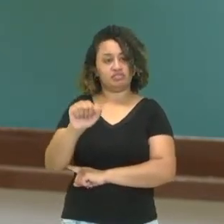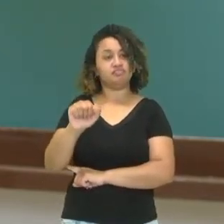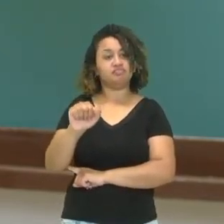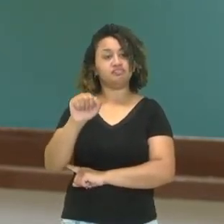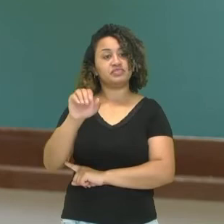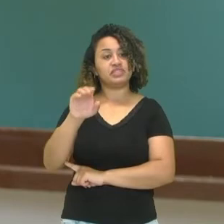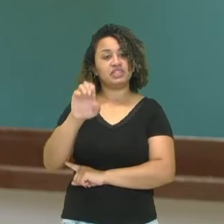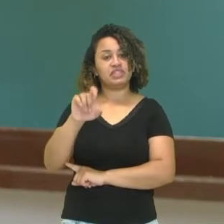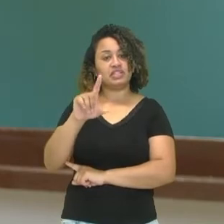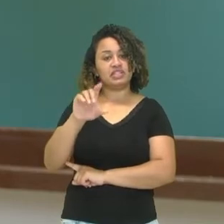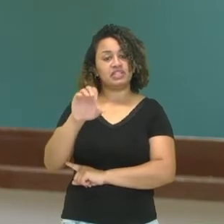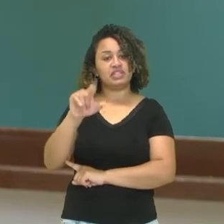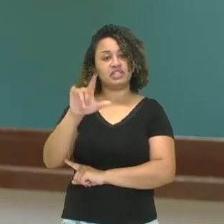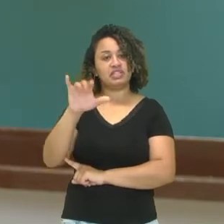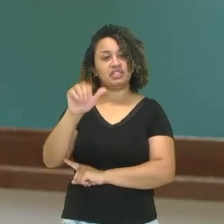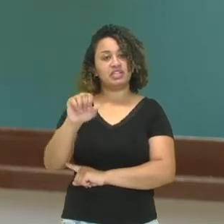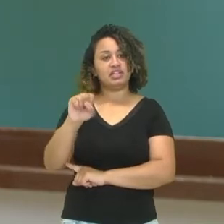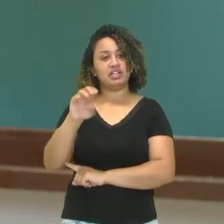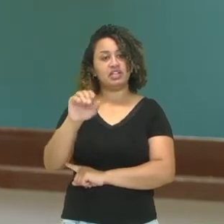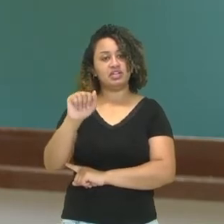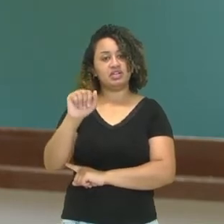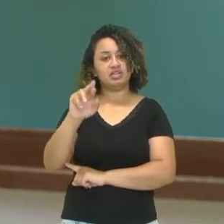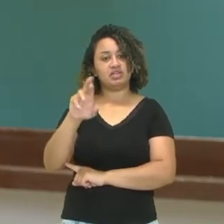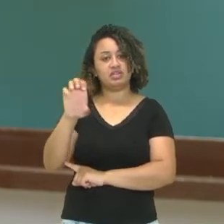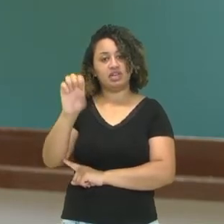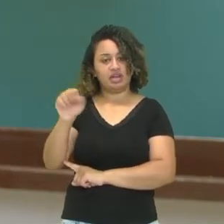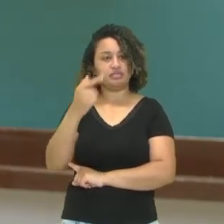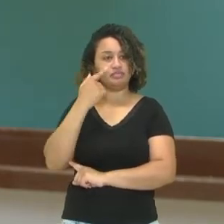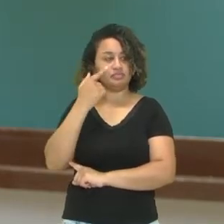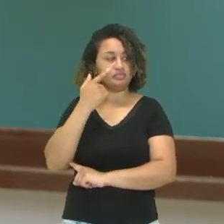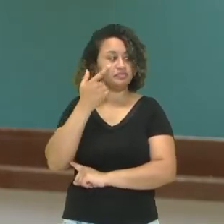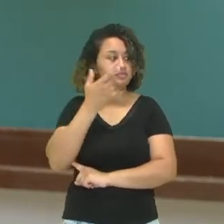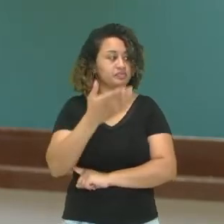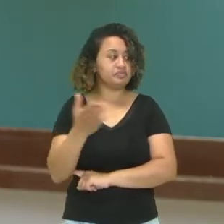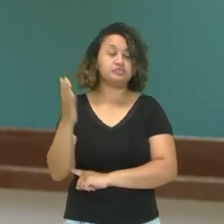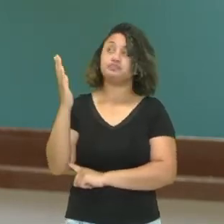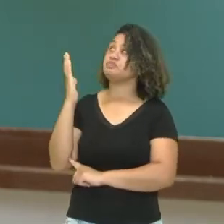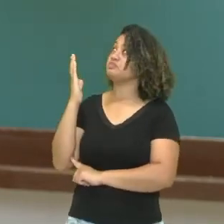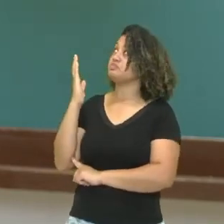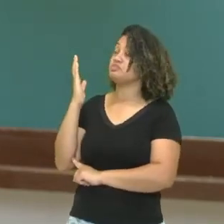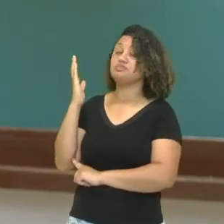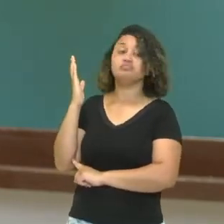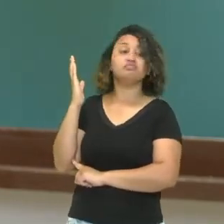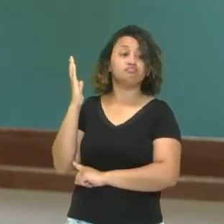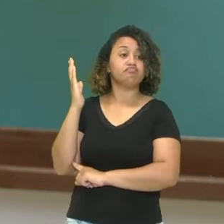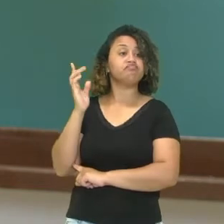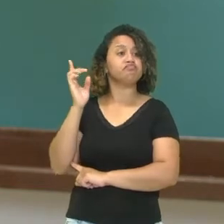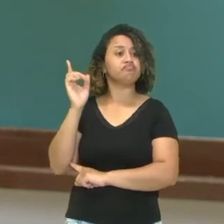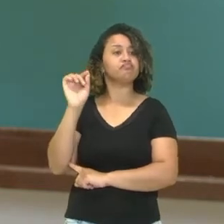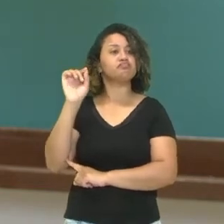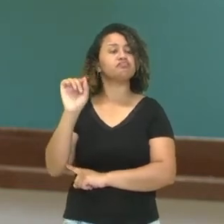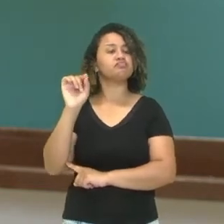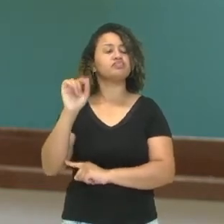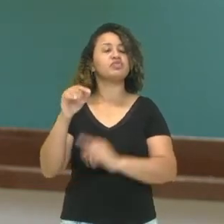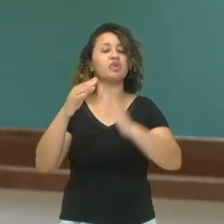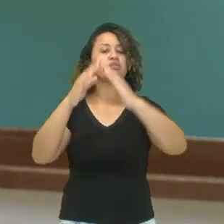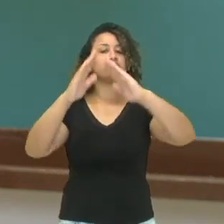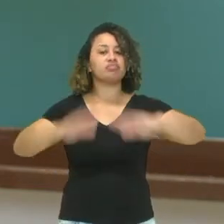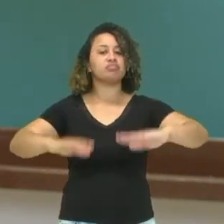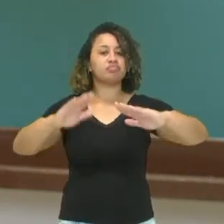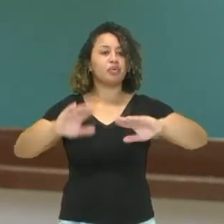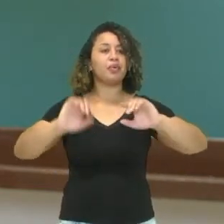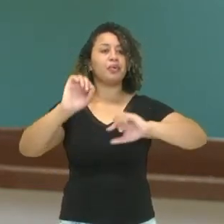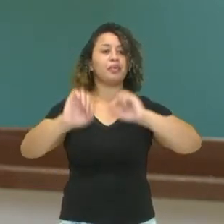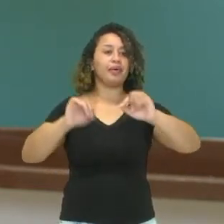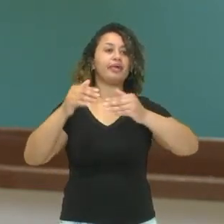Cecília Soares ela é do terreiro Ilê Axé Maroquetu, fundado em 1943 em Salvador. Vem de uma linhagem,